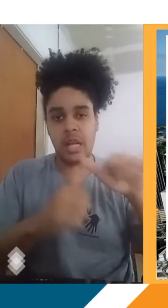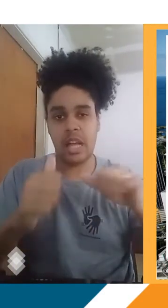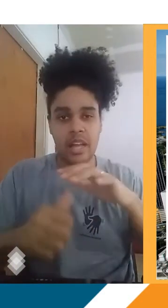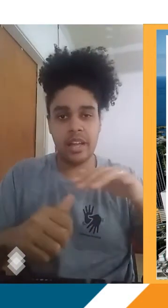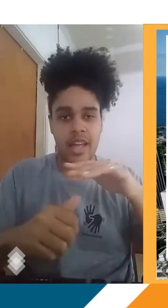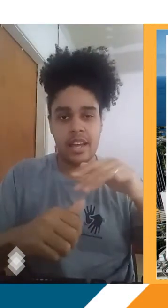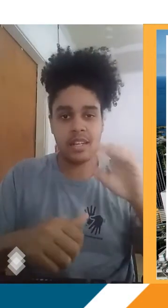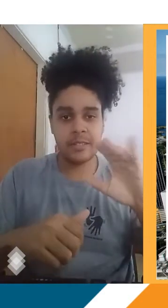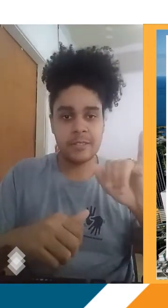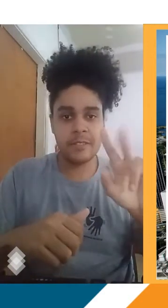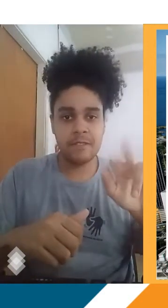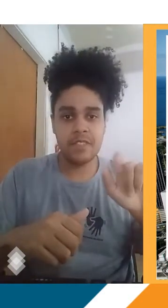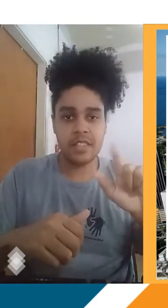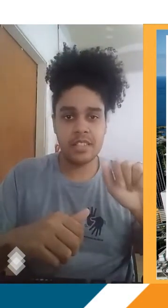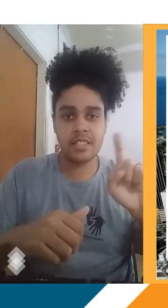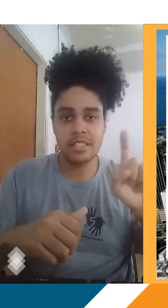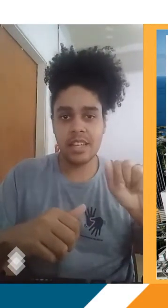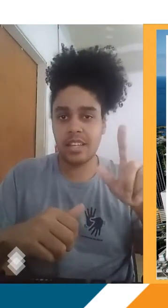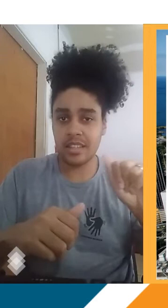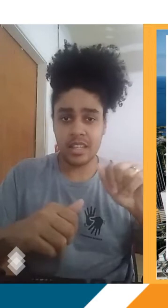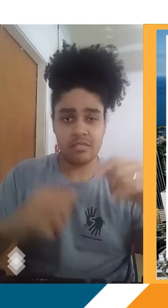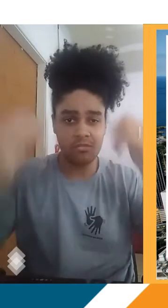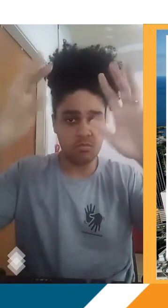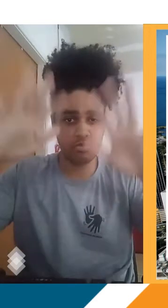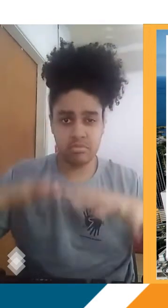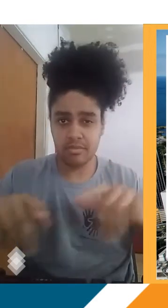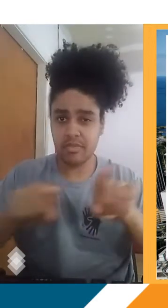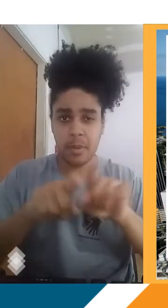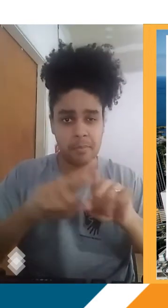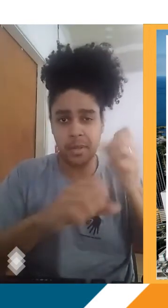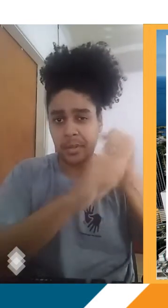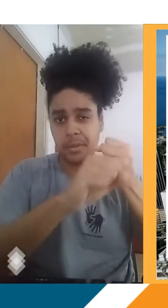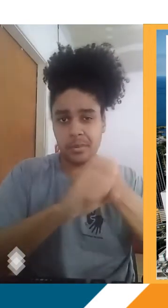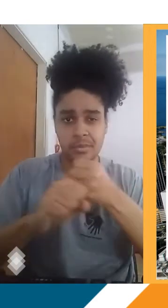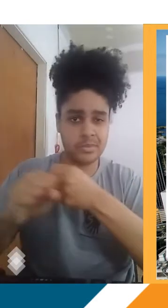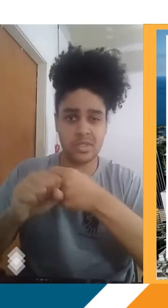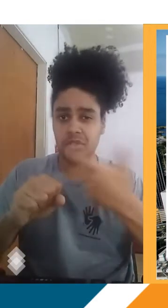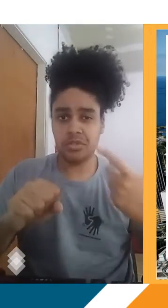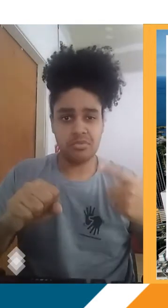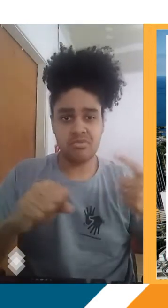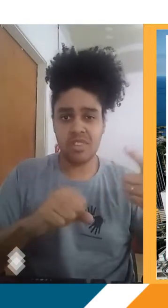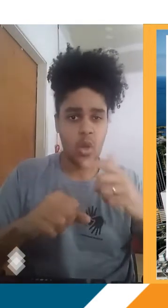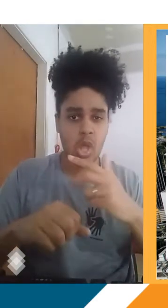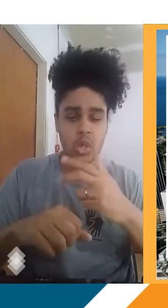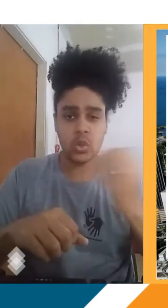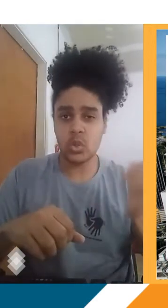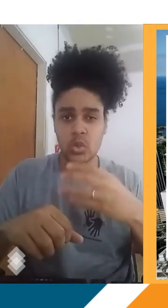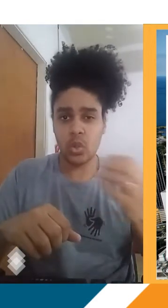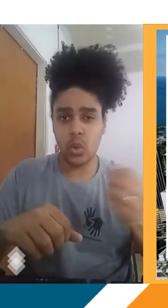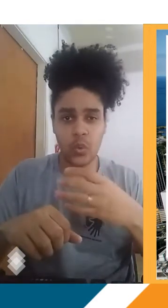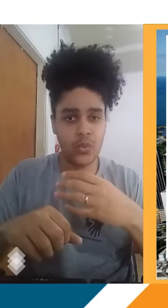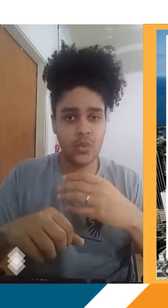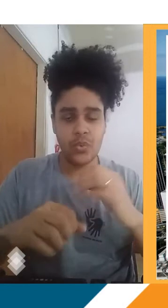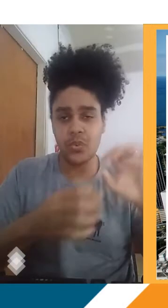dos trópicos. Inclusive, ele demoliu uma série de construções que não se adequavam com esse novo contexto da